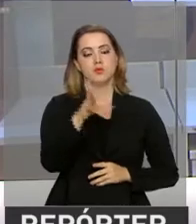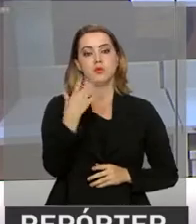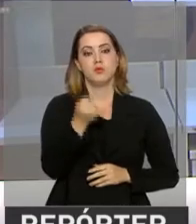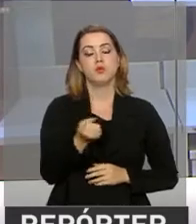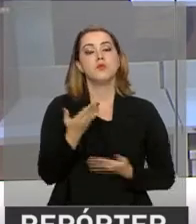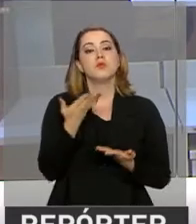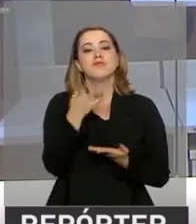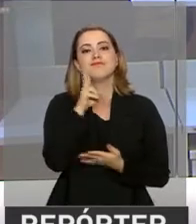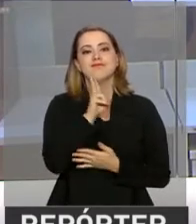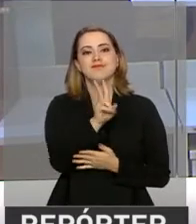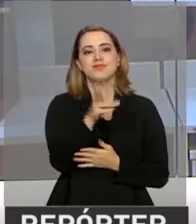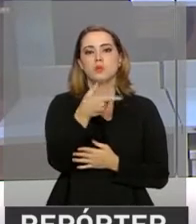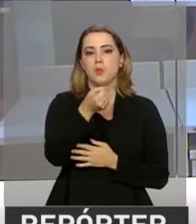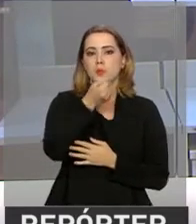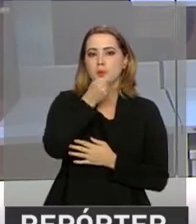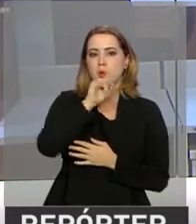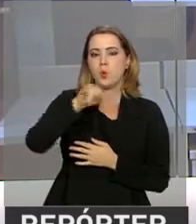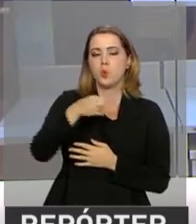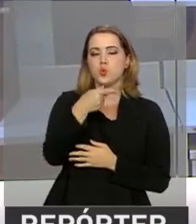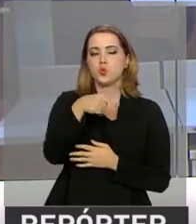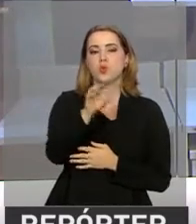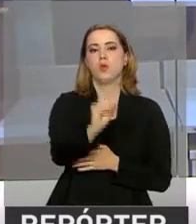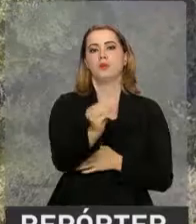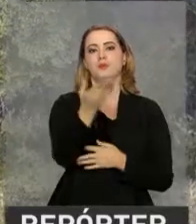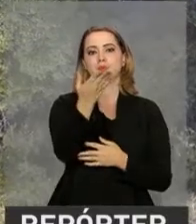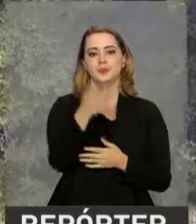conferir o resultado na reportagem de João Pedro Neto.